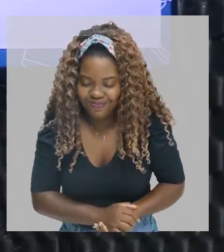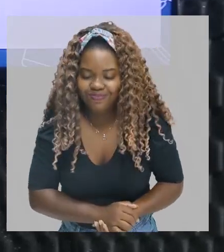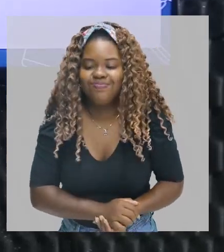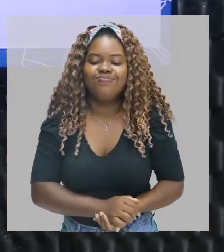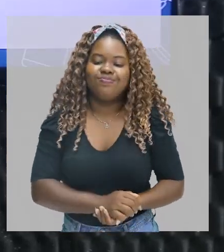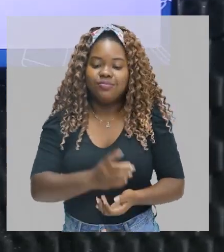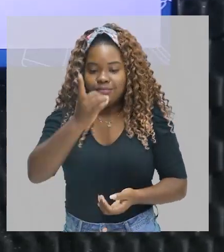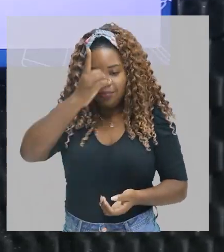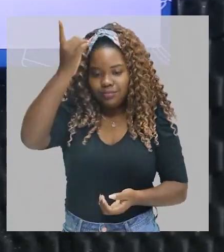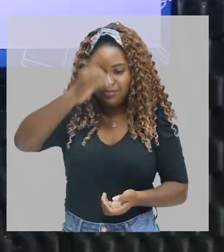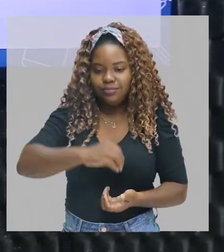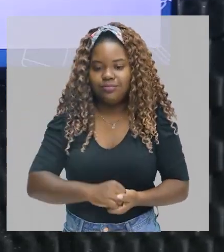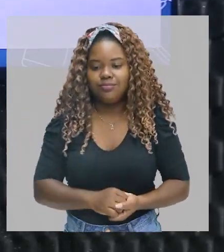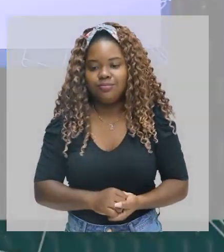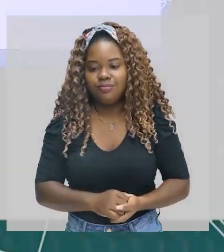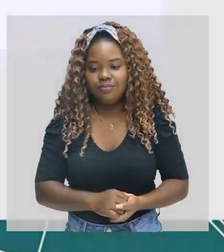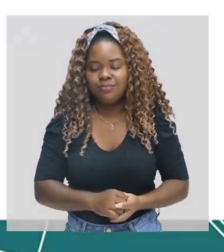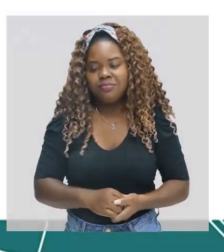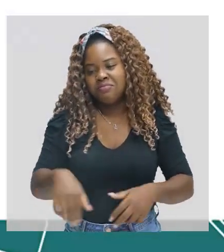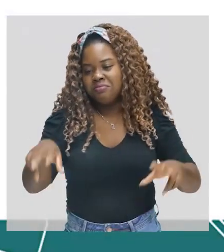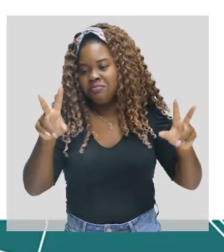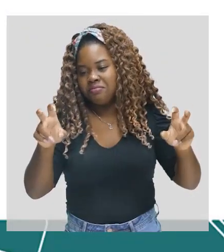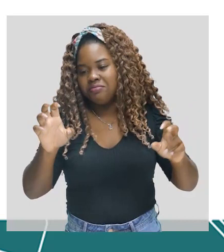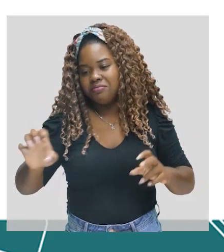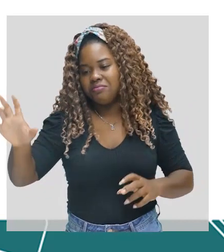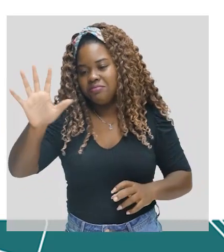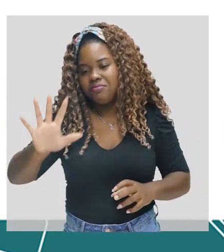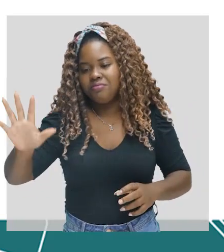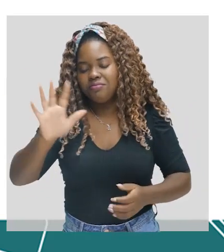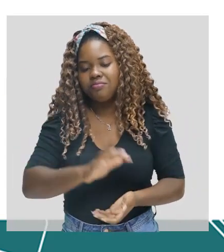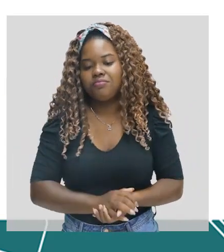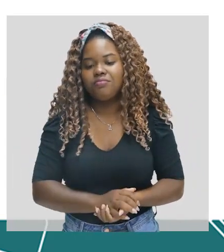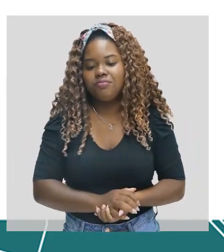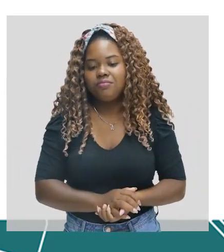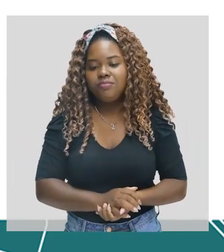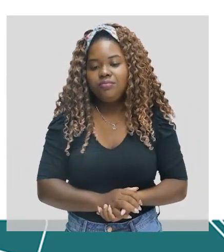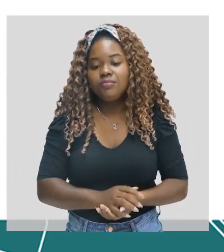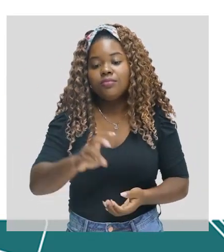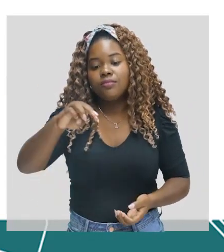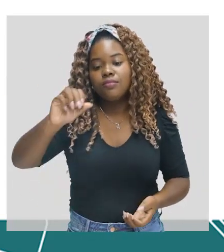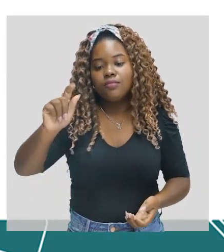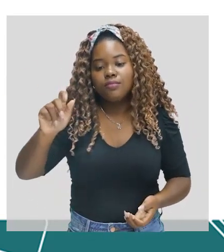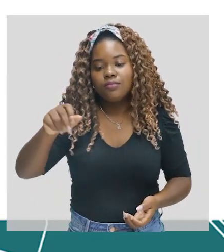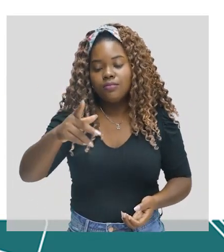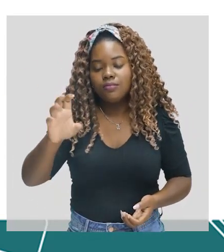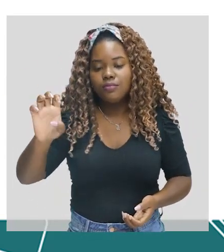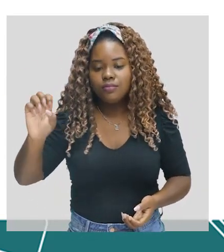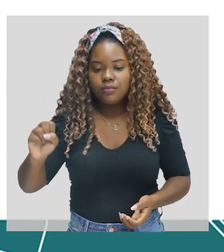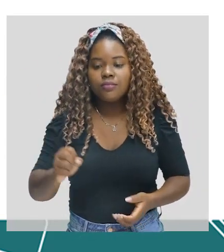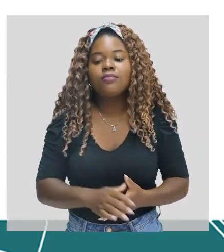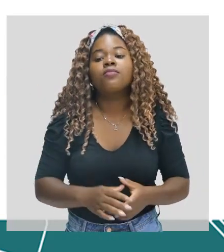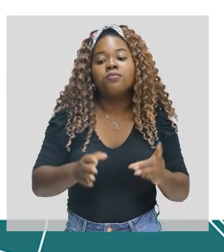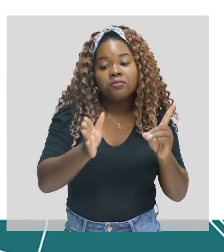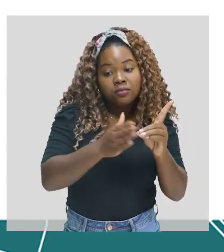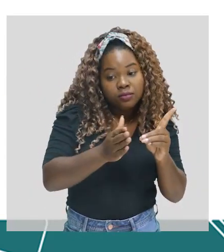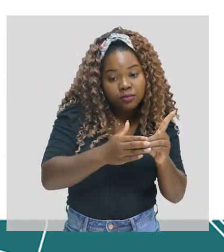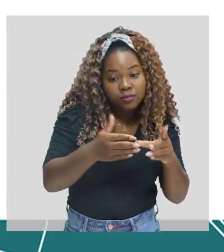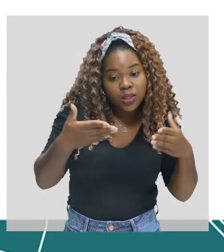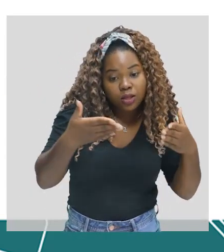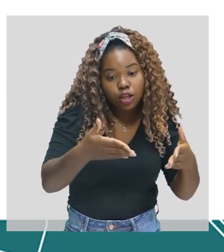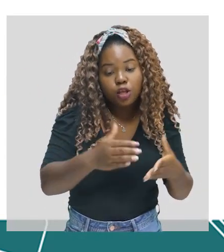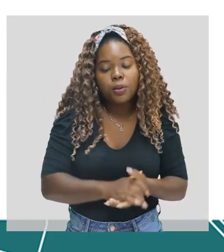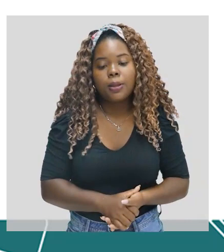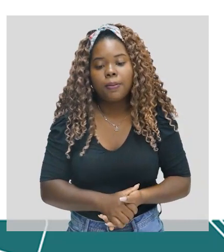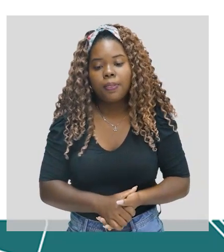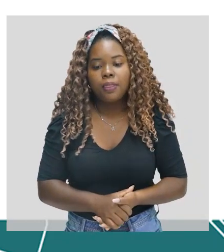ideia de temática europeia. Então, o Gonçalves de Magalhães é indianista